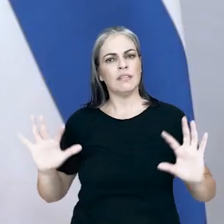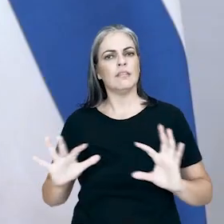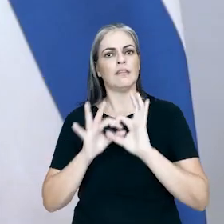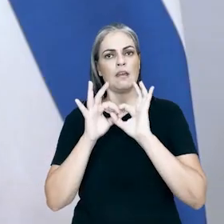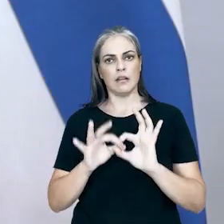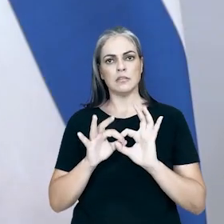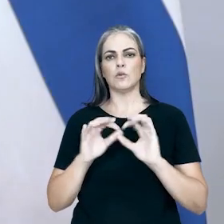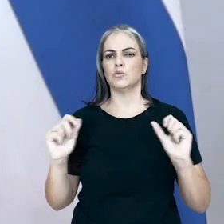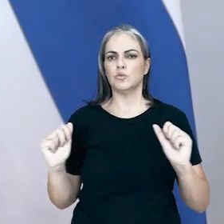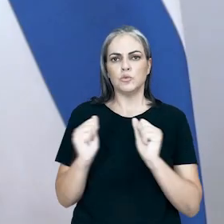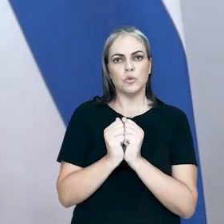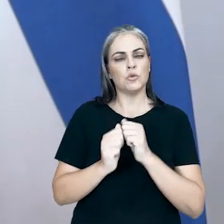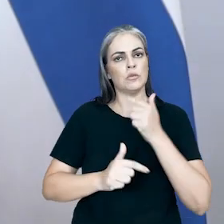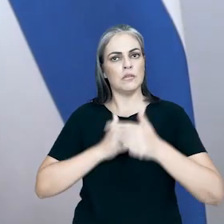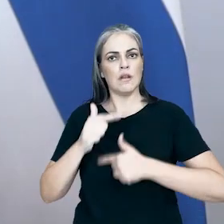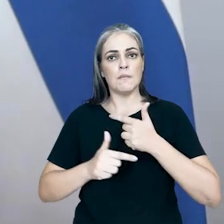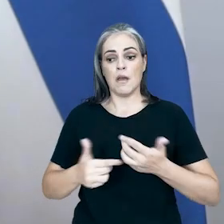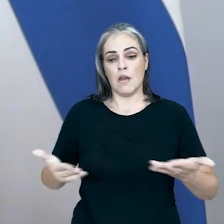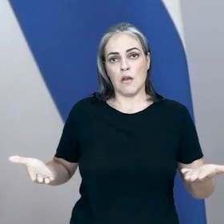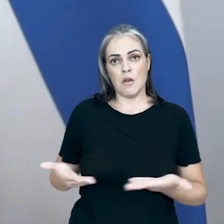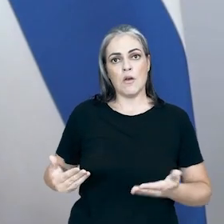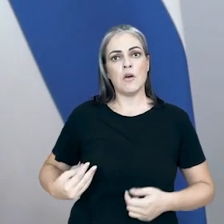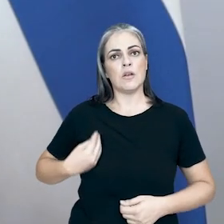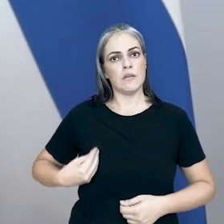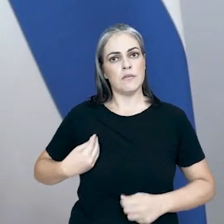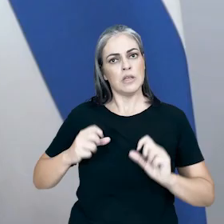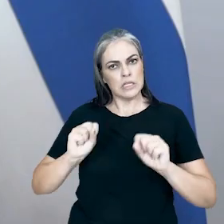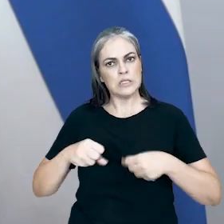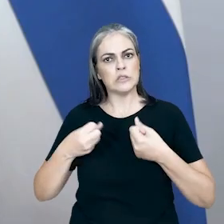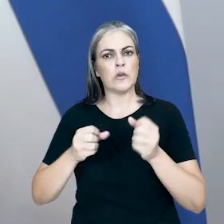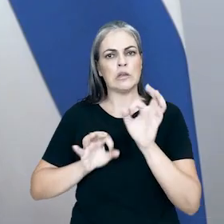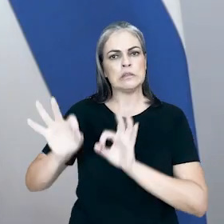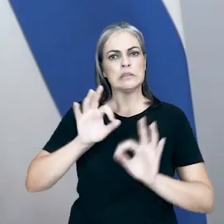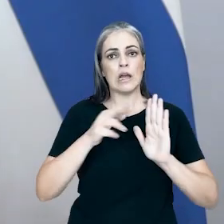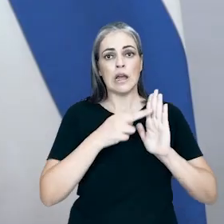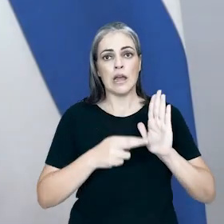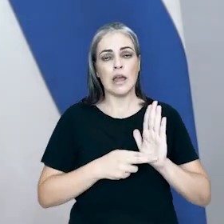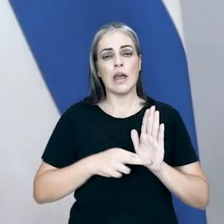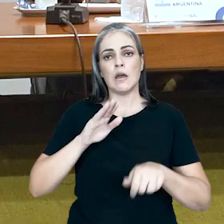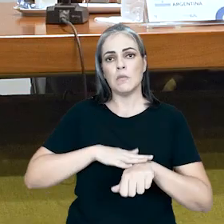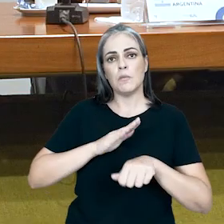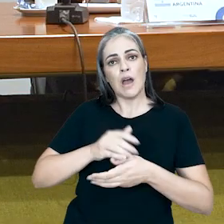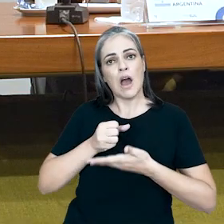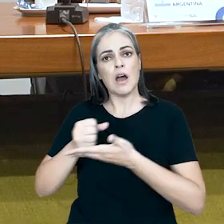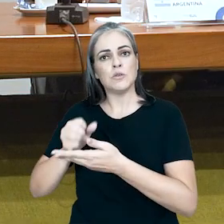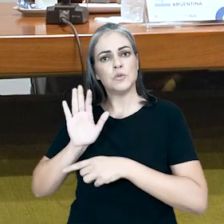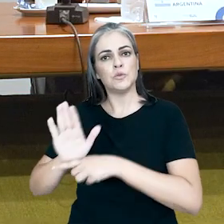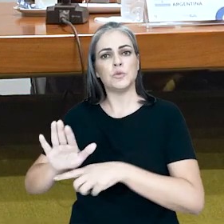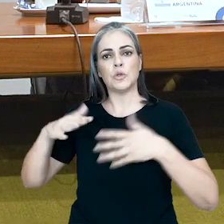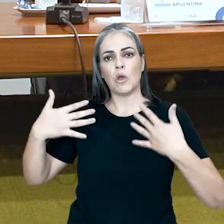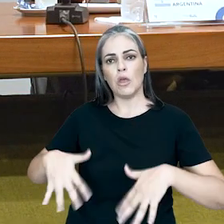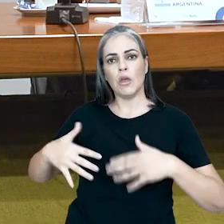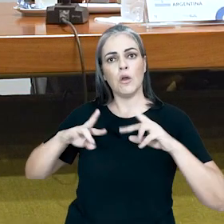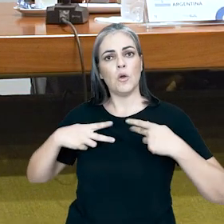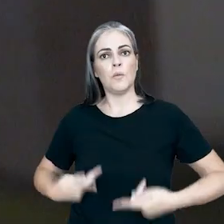Então, essa integração conjunta que nós trabalhamos para construir protocolo para ajuda humanitária